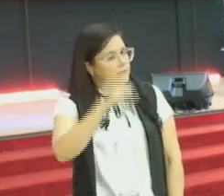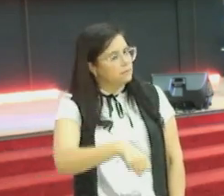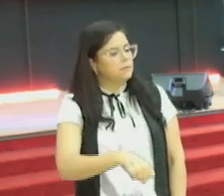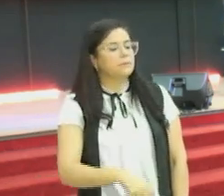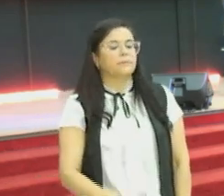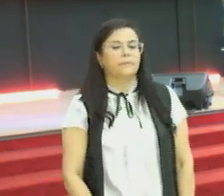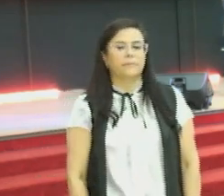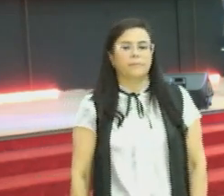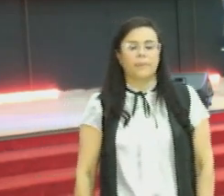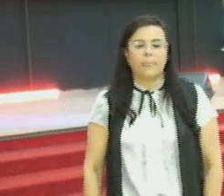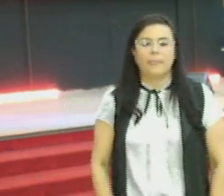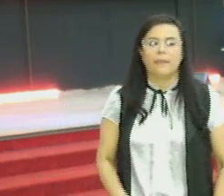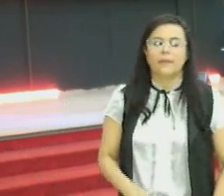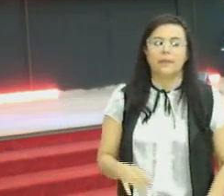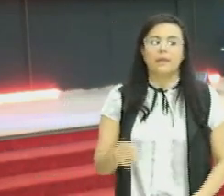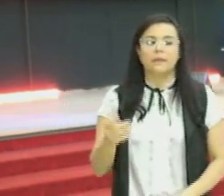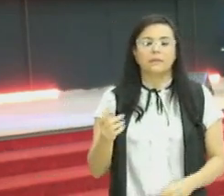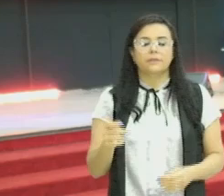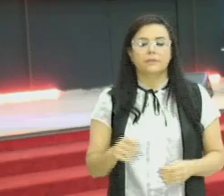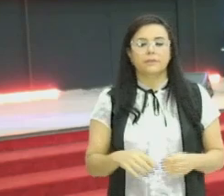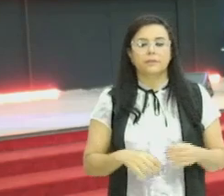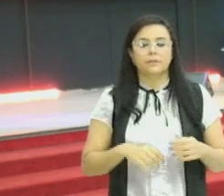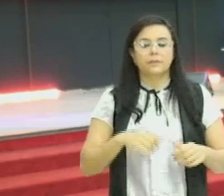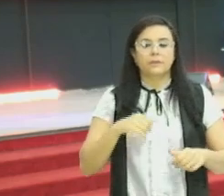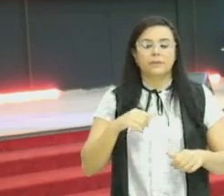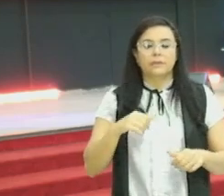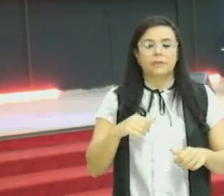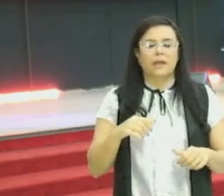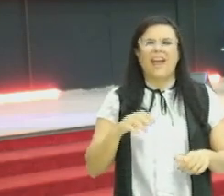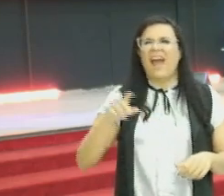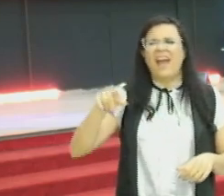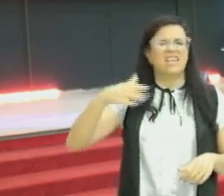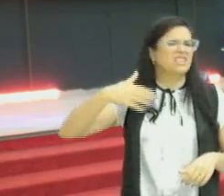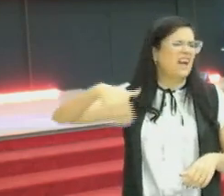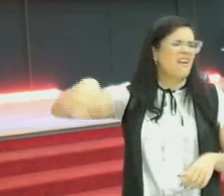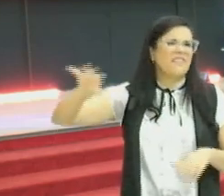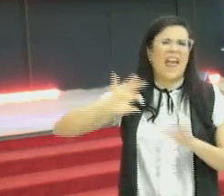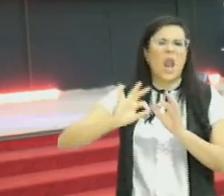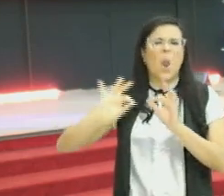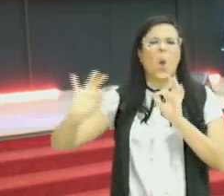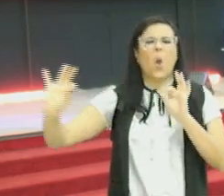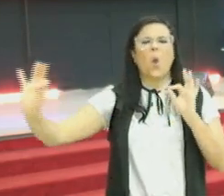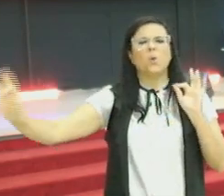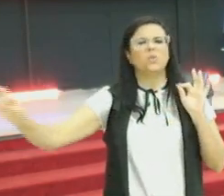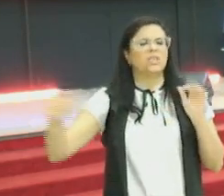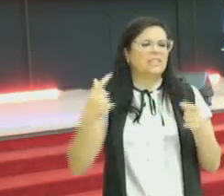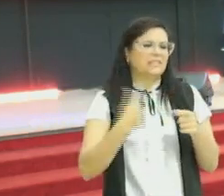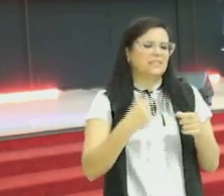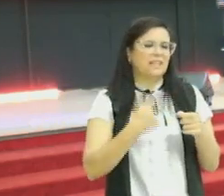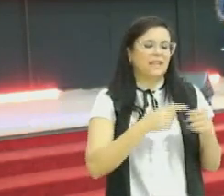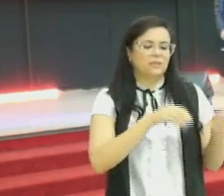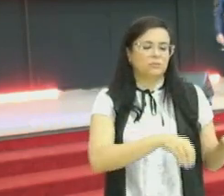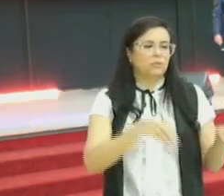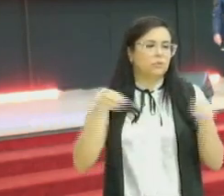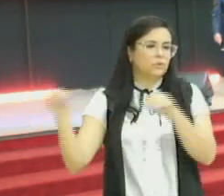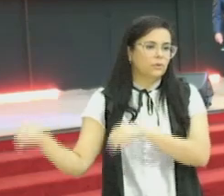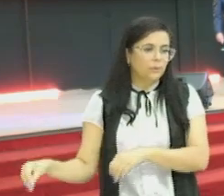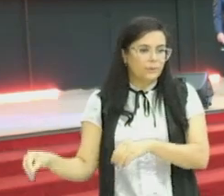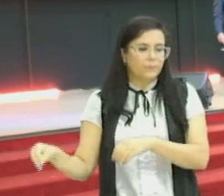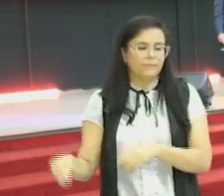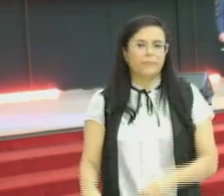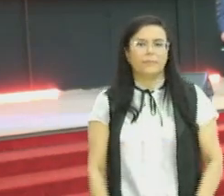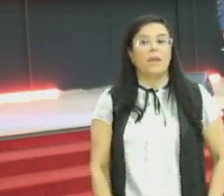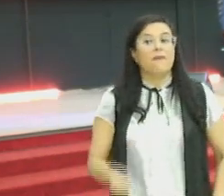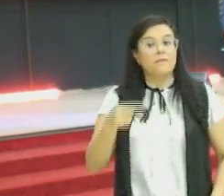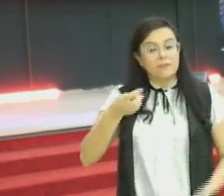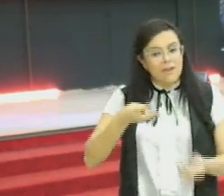restituição. Outra desculpa, já mudou de cidade, pastor. Já faz muito tempo. Vai lá, faz uma visita, manda um